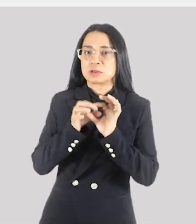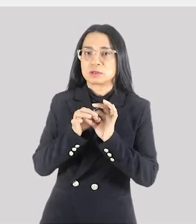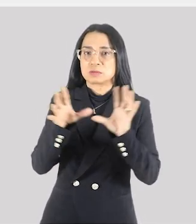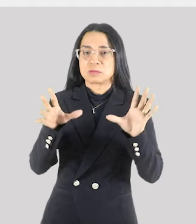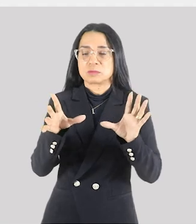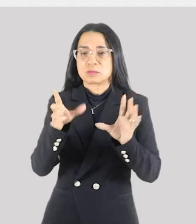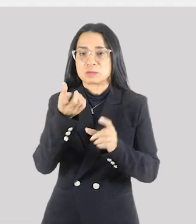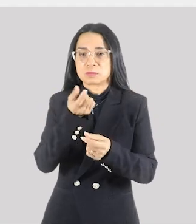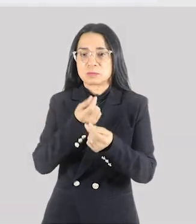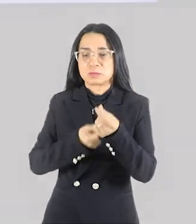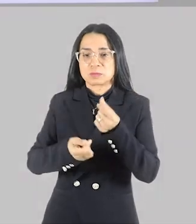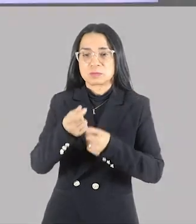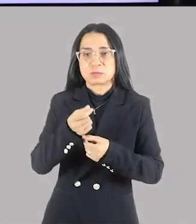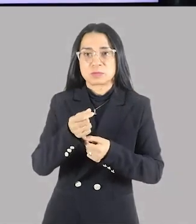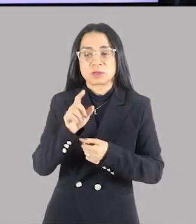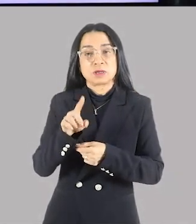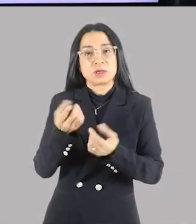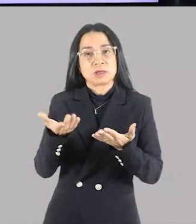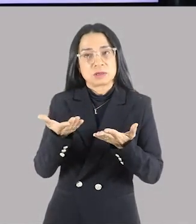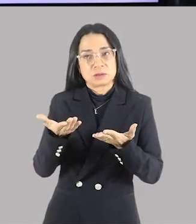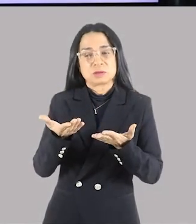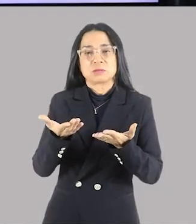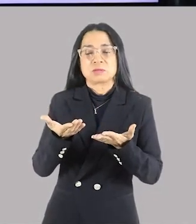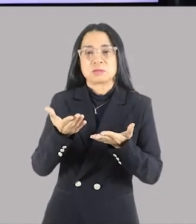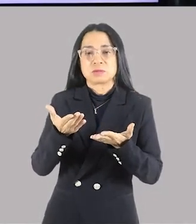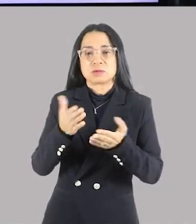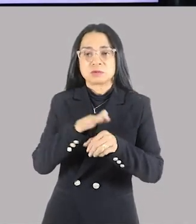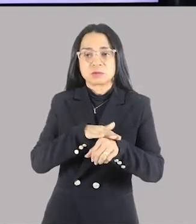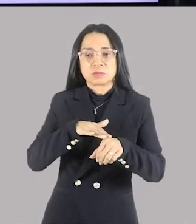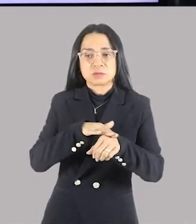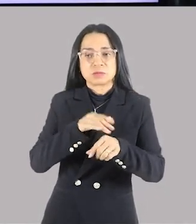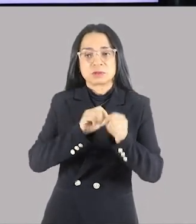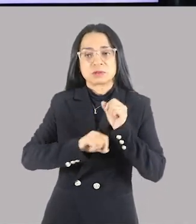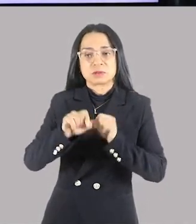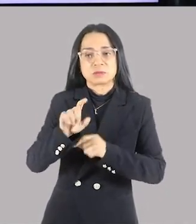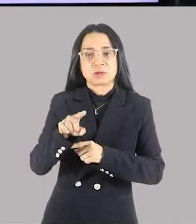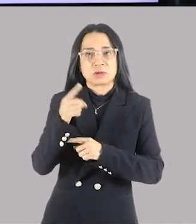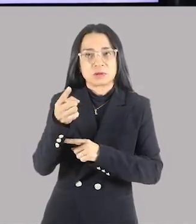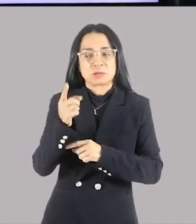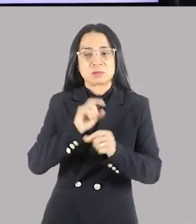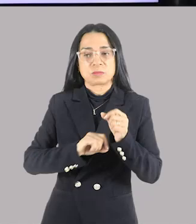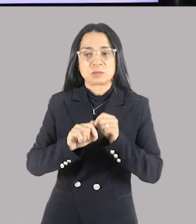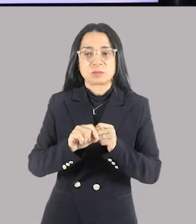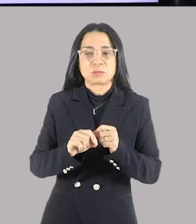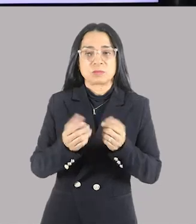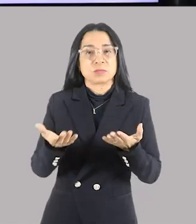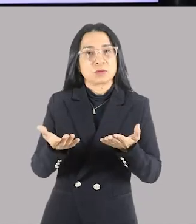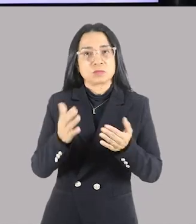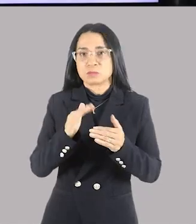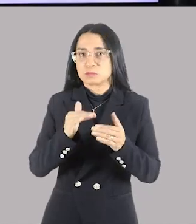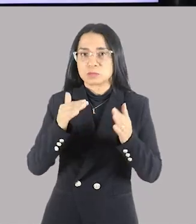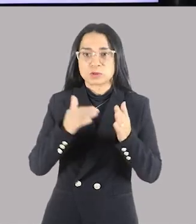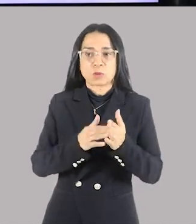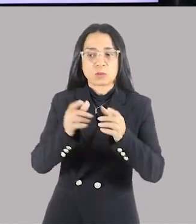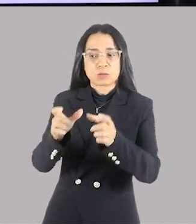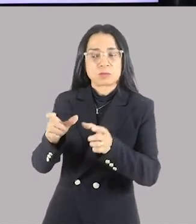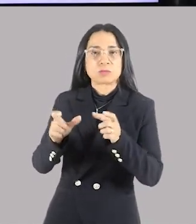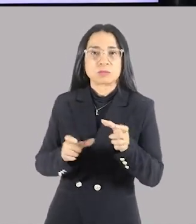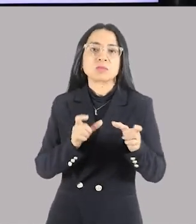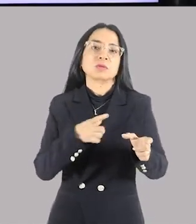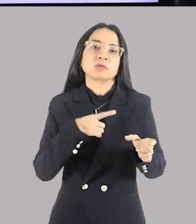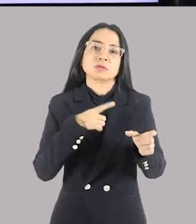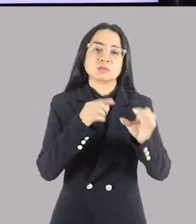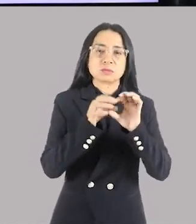gerencial e nós conversaremos sobre essa organização quanto à posição estatal em breve. Portanto, não são todos os órgãos que têm